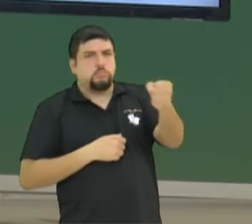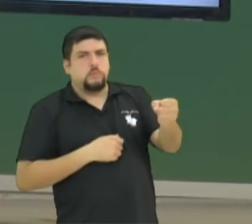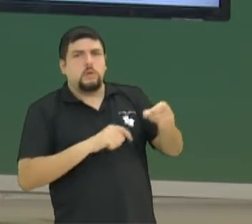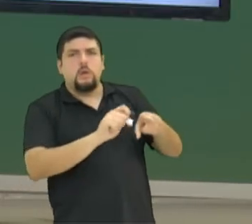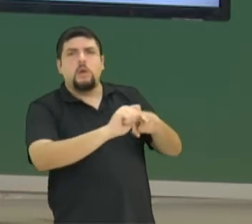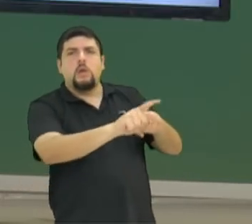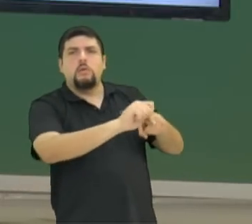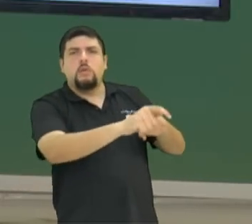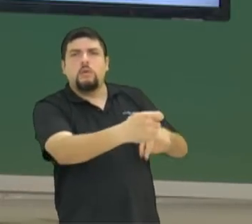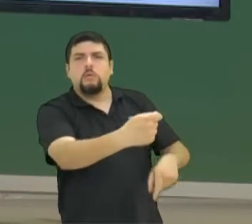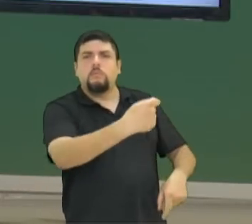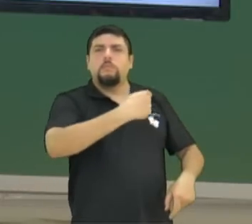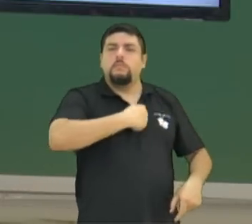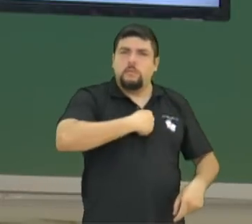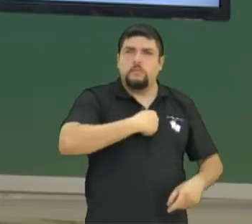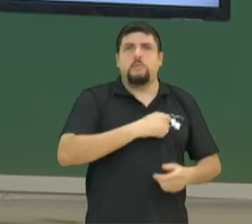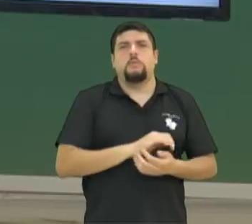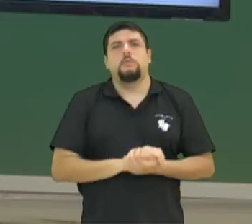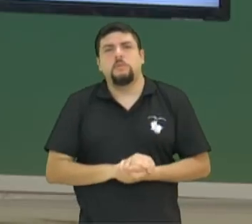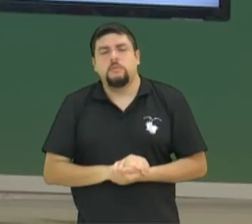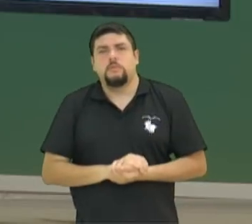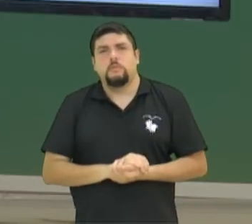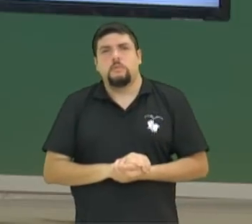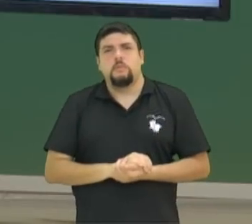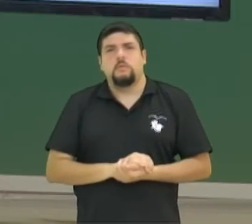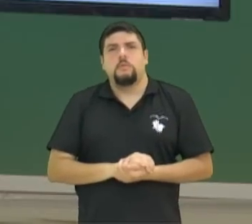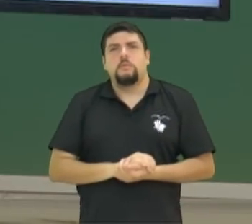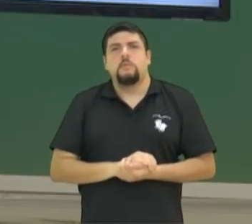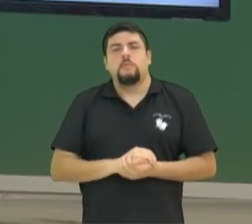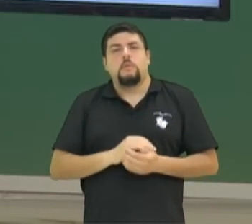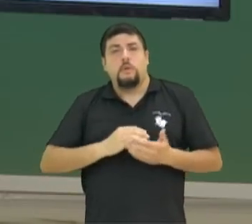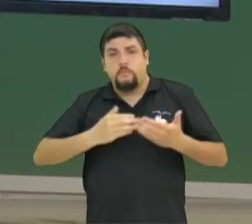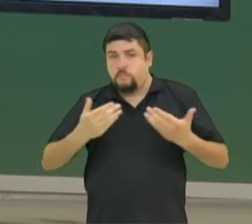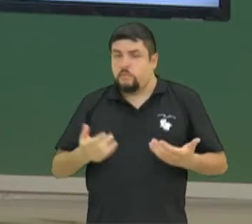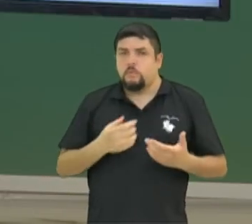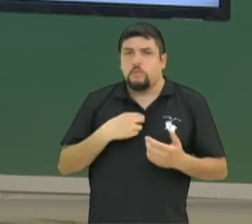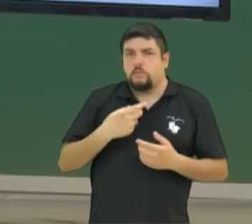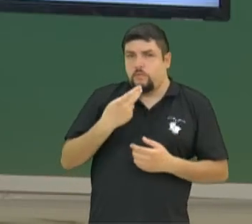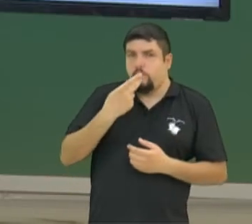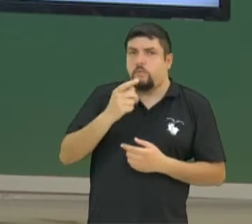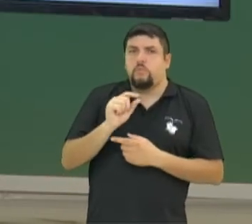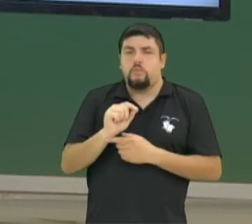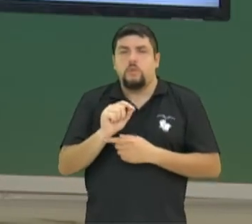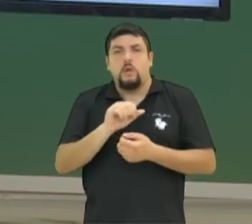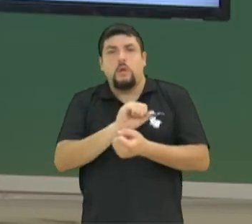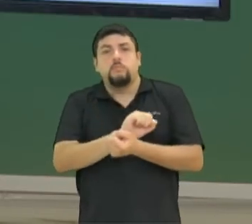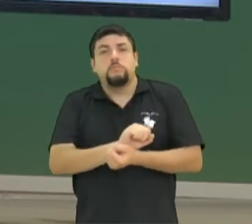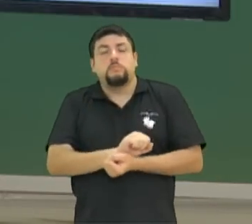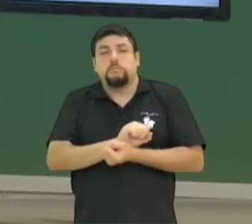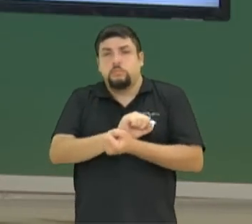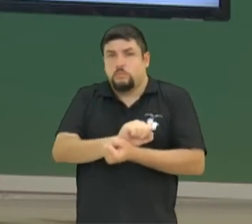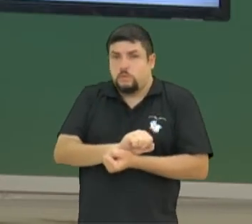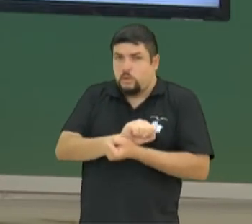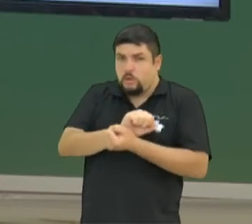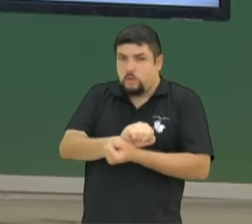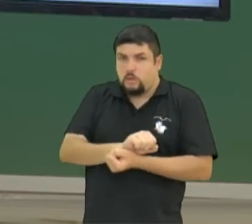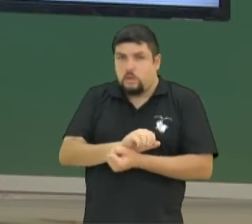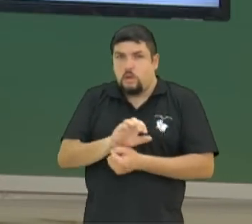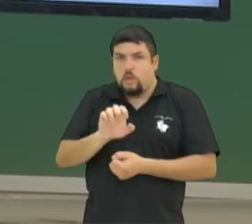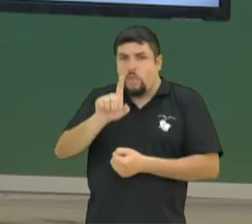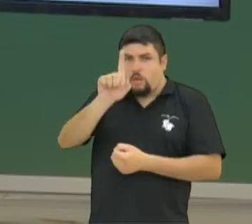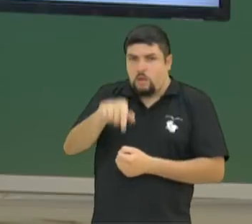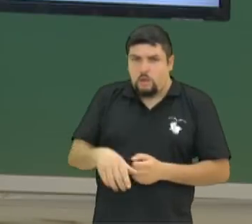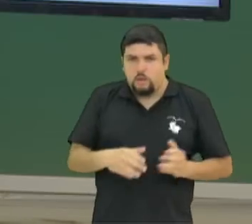escravos aqui, né, uma determinada quantia de dinheiro. Então, quando a gente fala que a escravidão é um processo